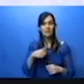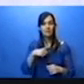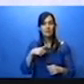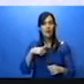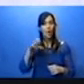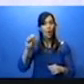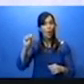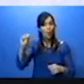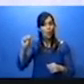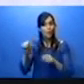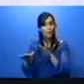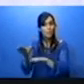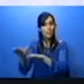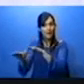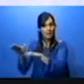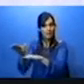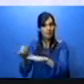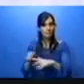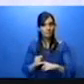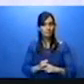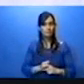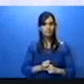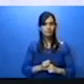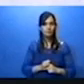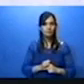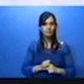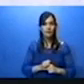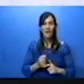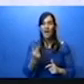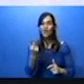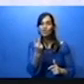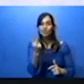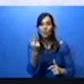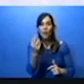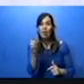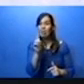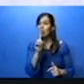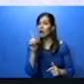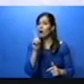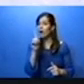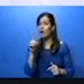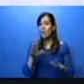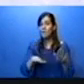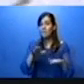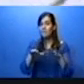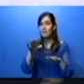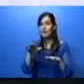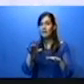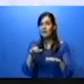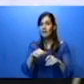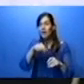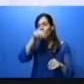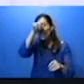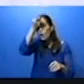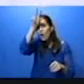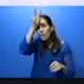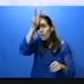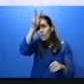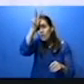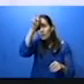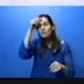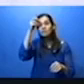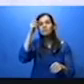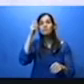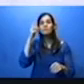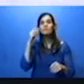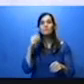4, 5, 6, 7, 8. Essas duas estruturas não são patas, são os pedipalpos, que são órgãos que têm a finalidade